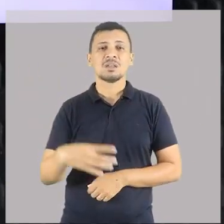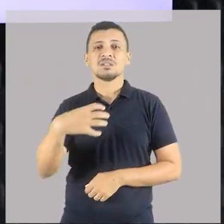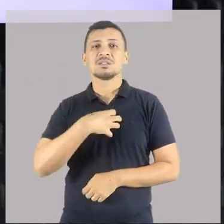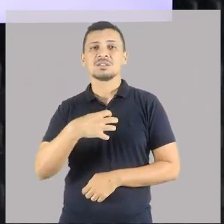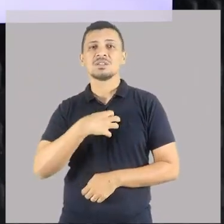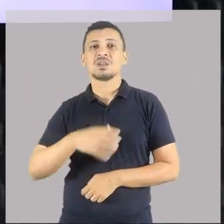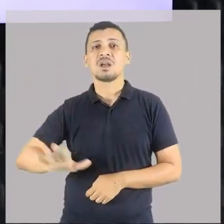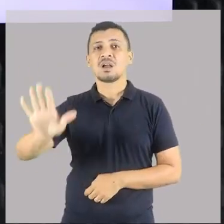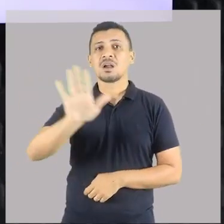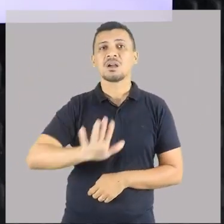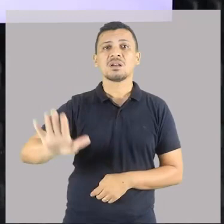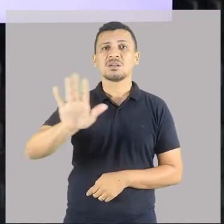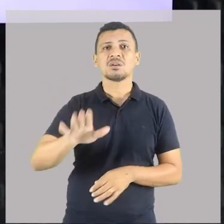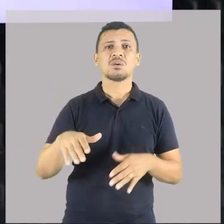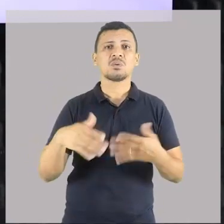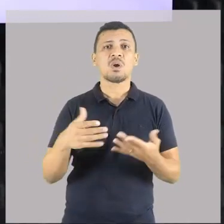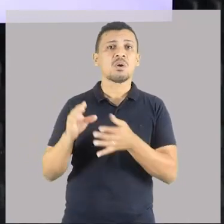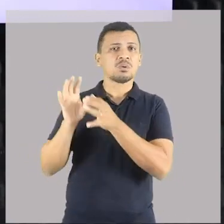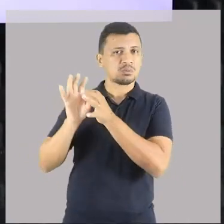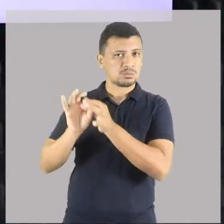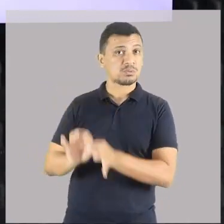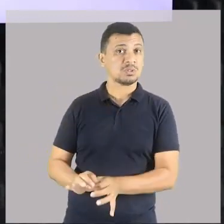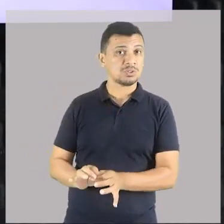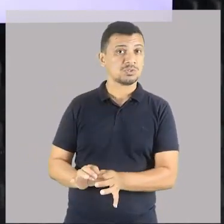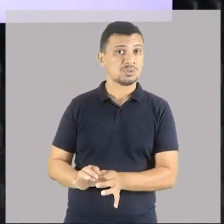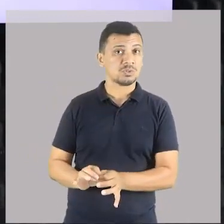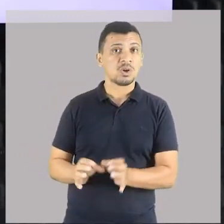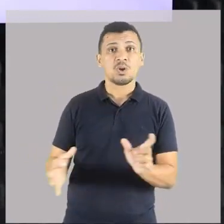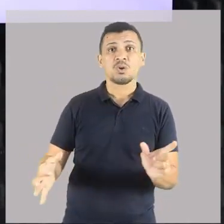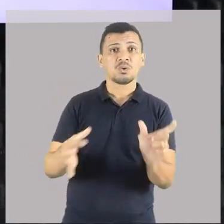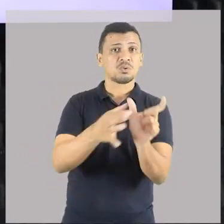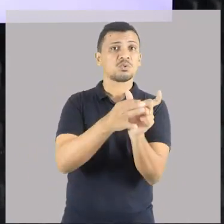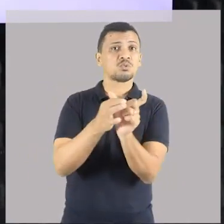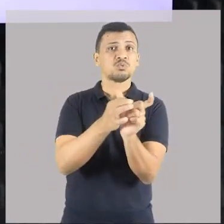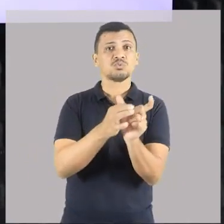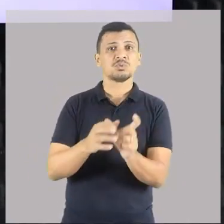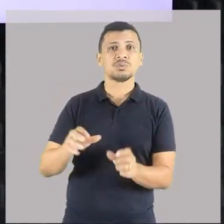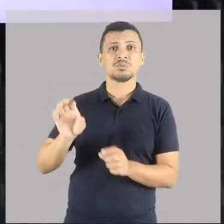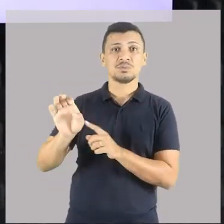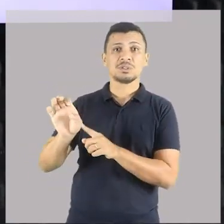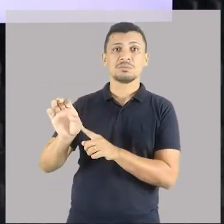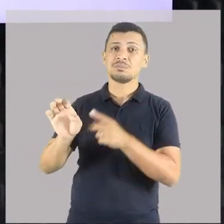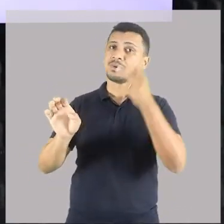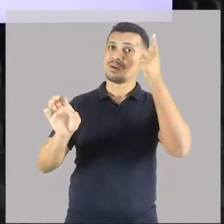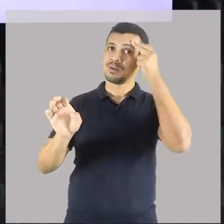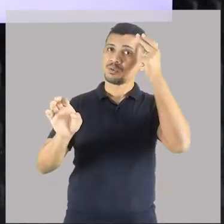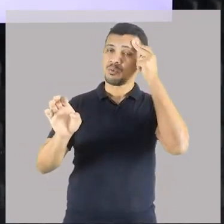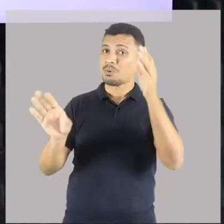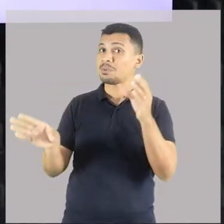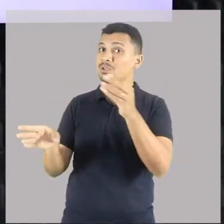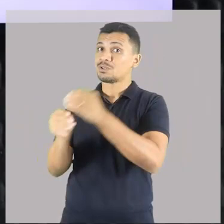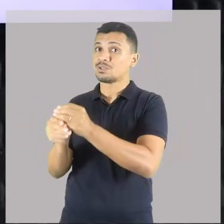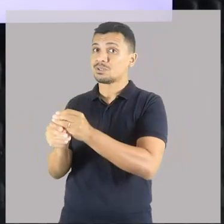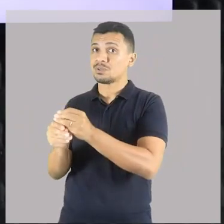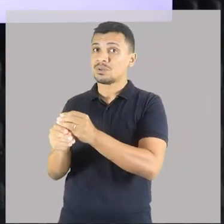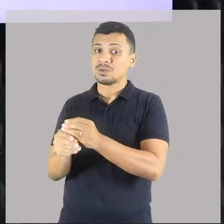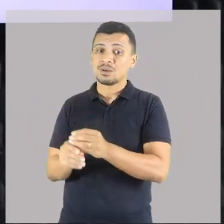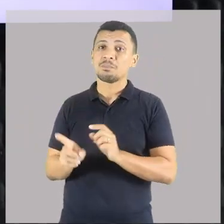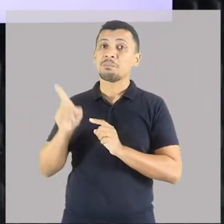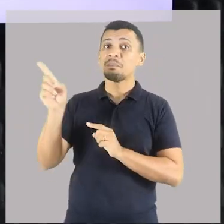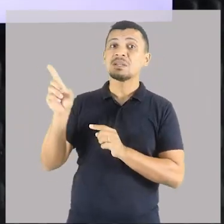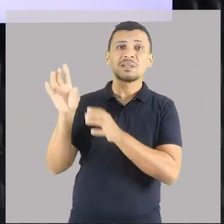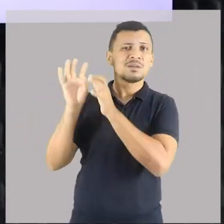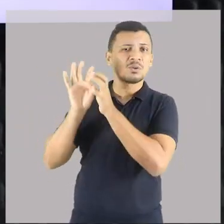semântico atribuído pelo contexto à conjunção I, que geralmente é aditiva. Então, ele coloca o valor da